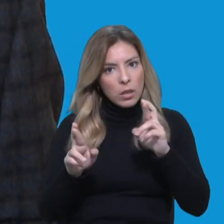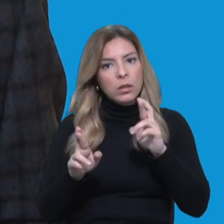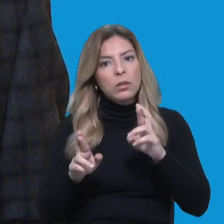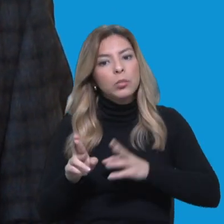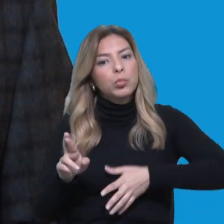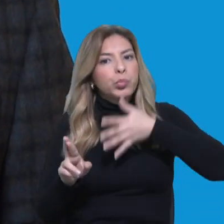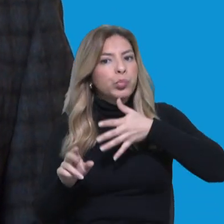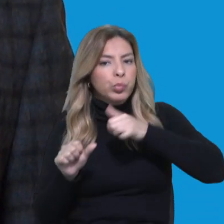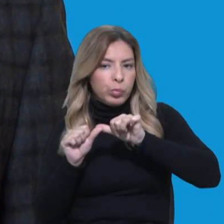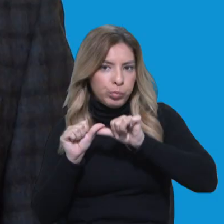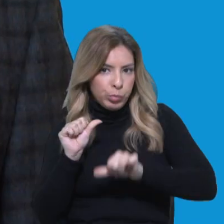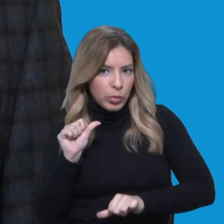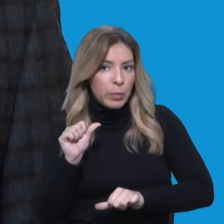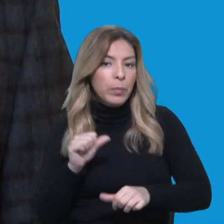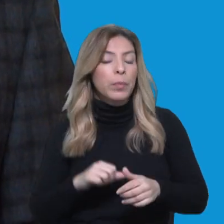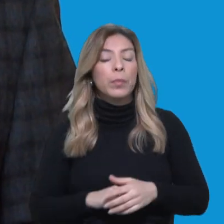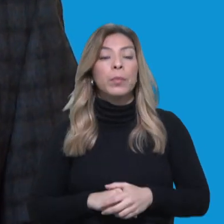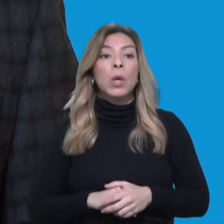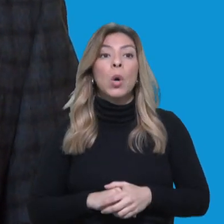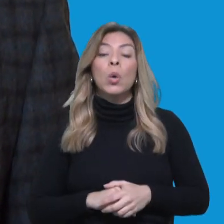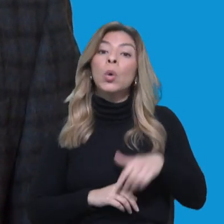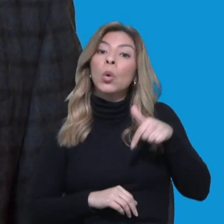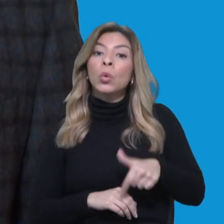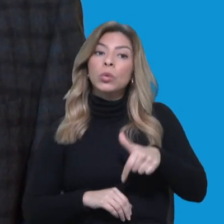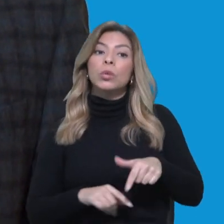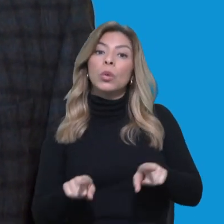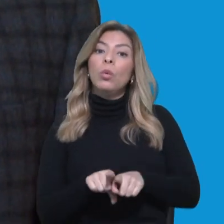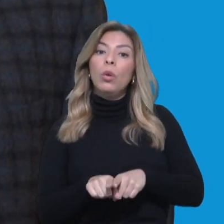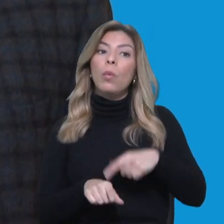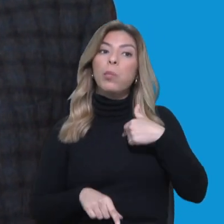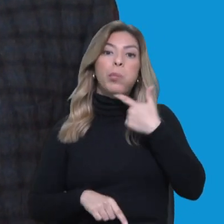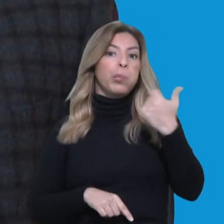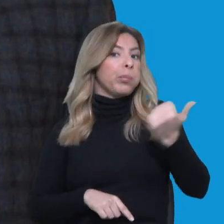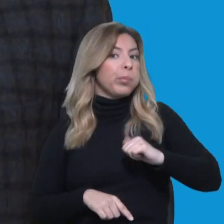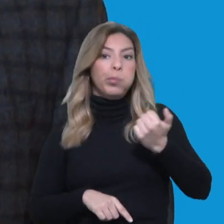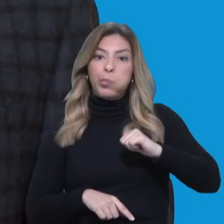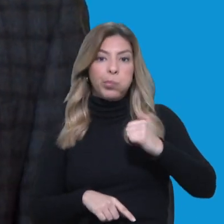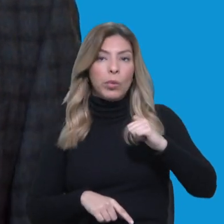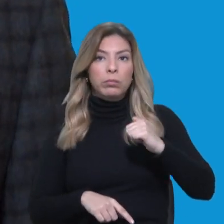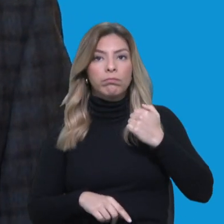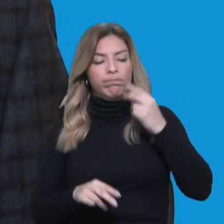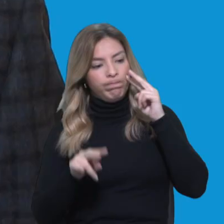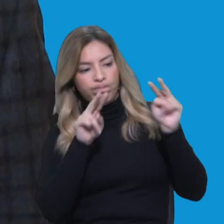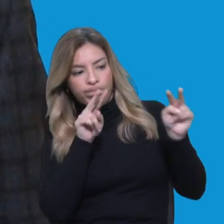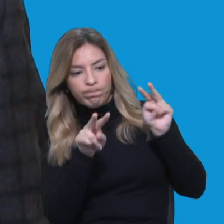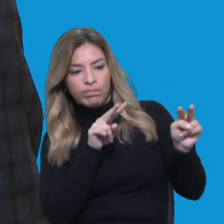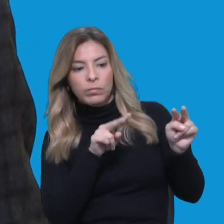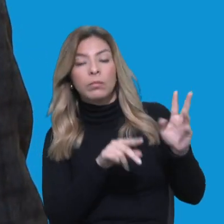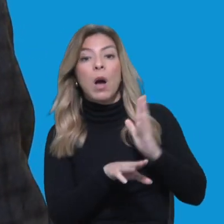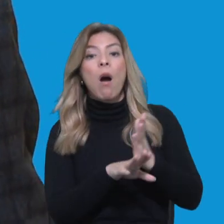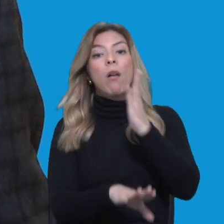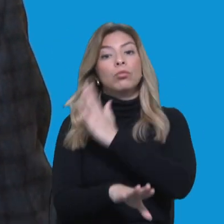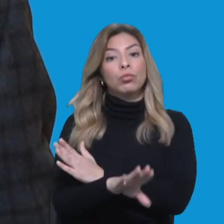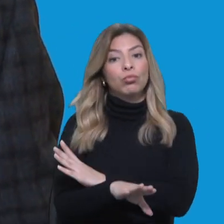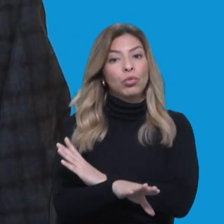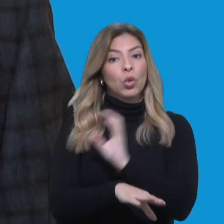Evangelho. Não podemos querer tirar o argueiro do olhar do outro se primeiro não